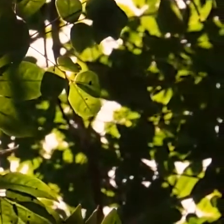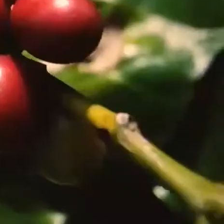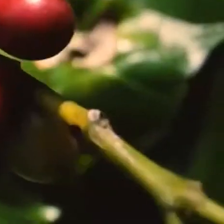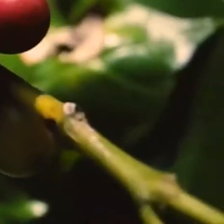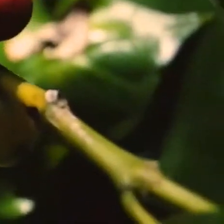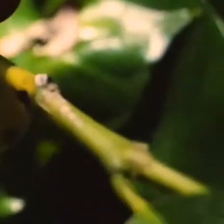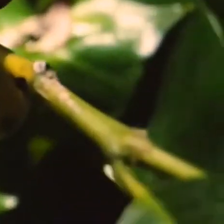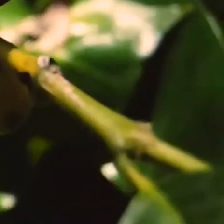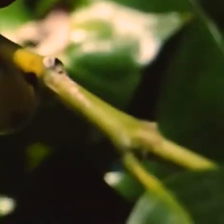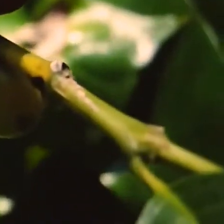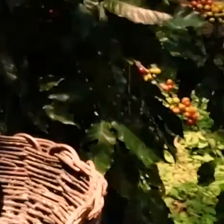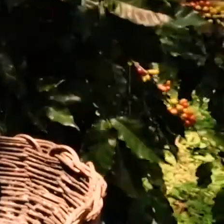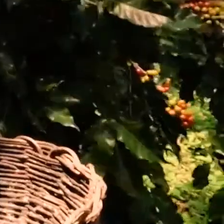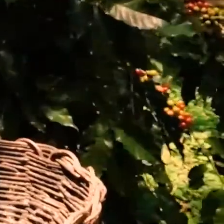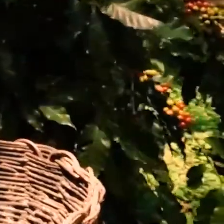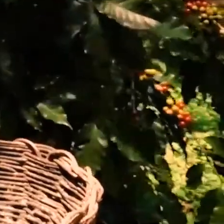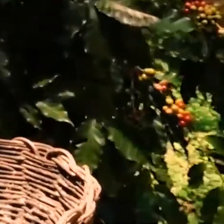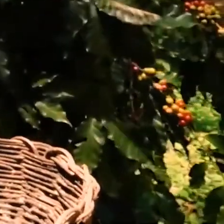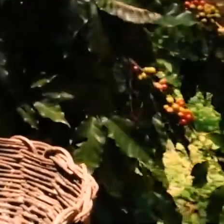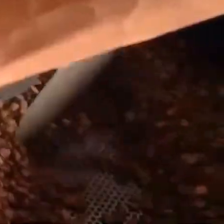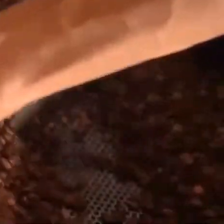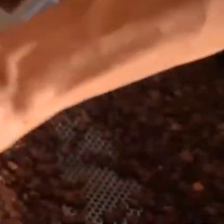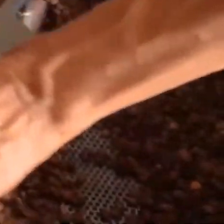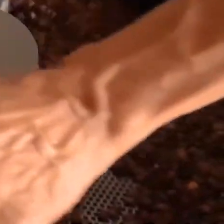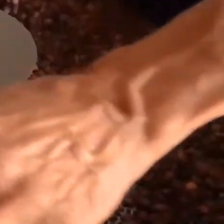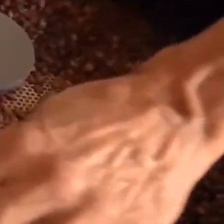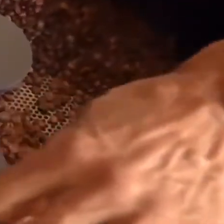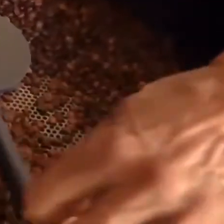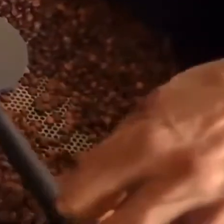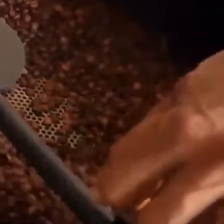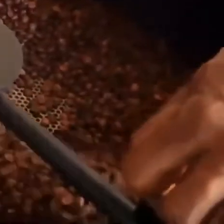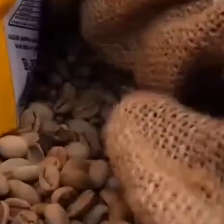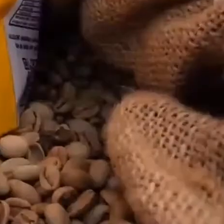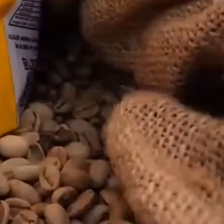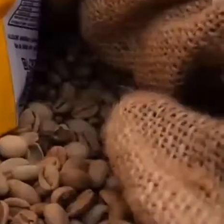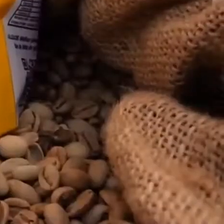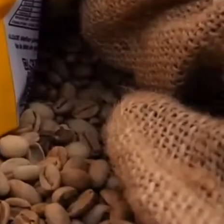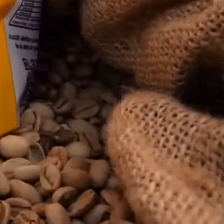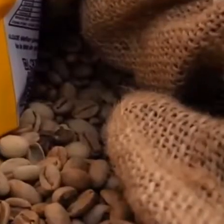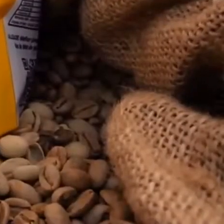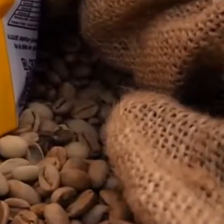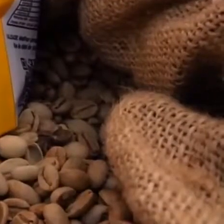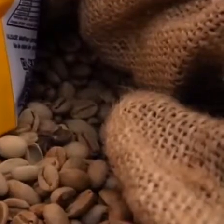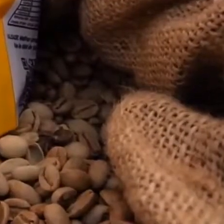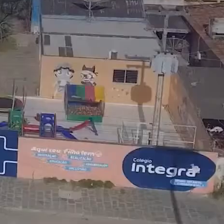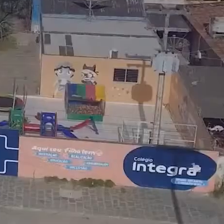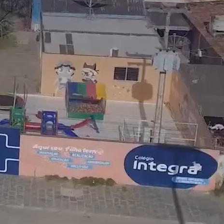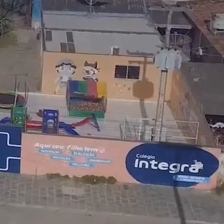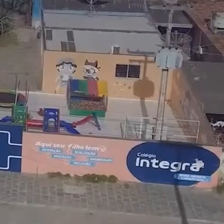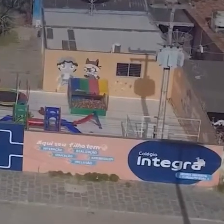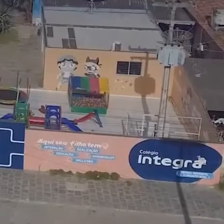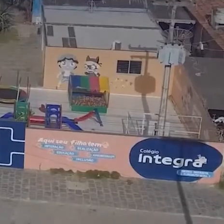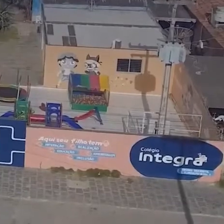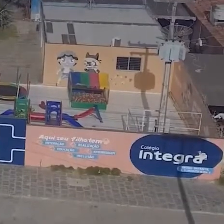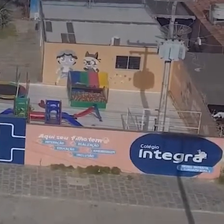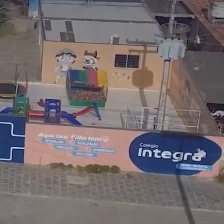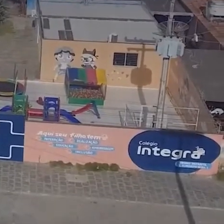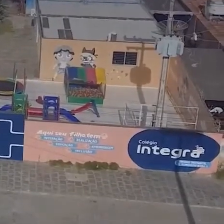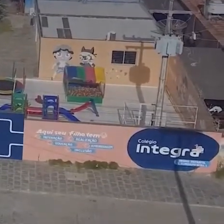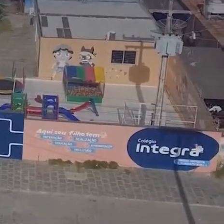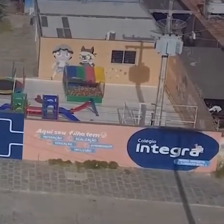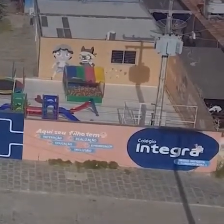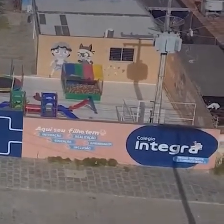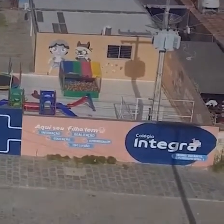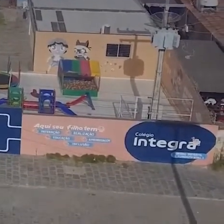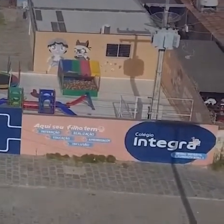Oferecimento Café Terral Ecológico, pernambucano por natureza. A Unopar, que é líder em